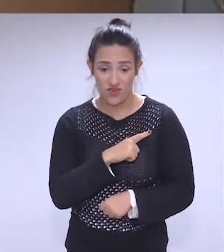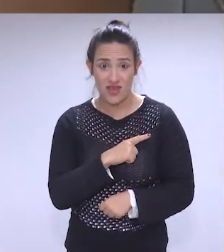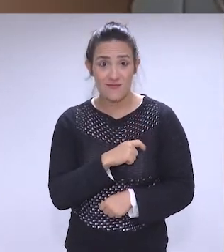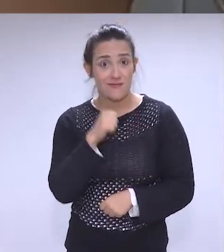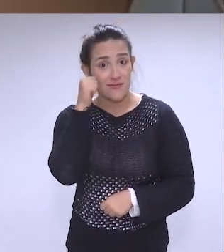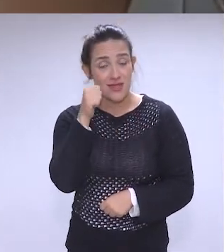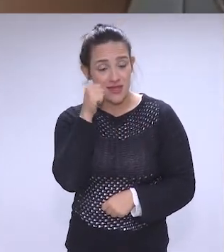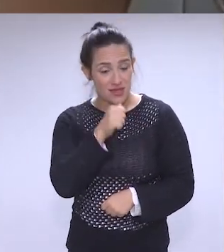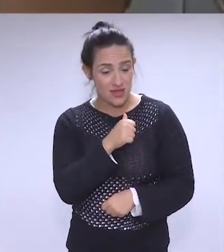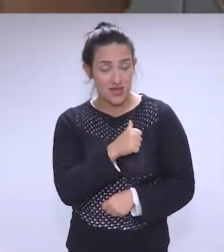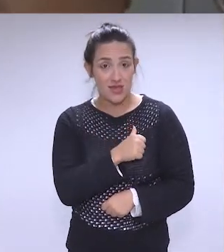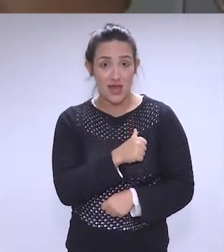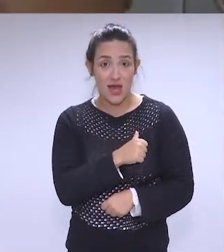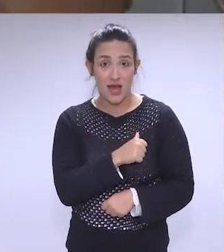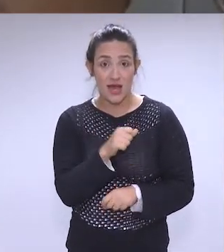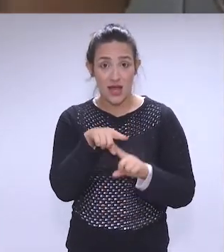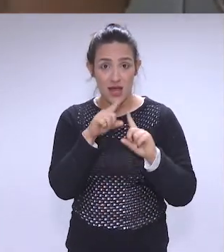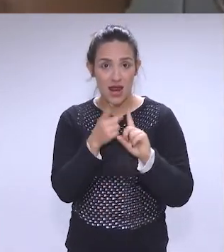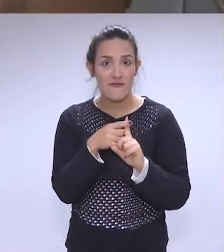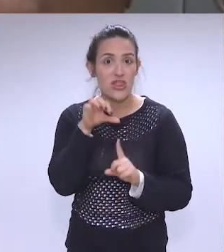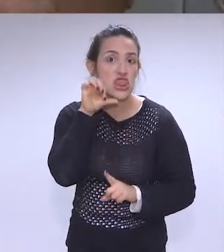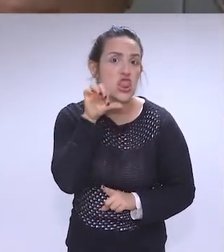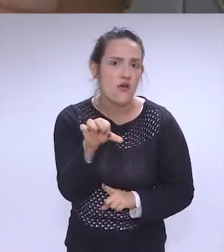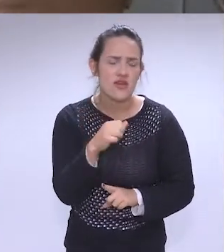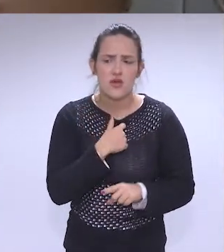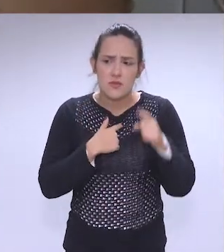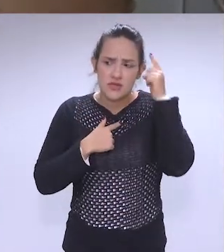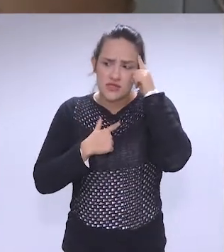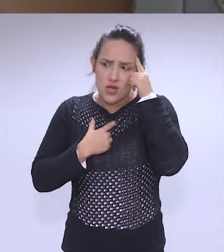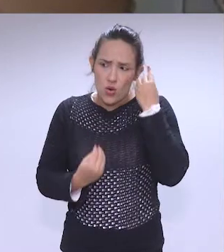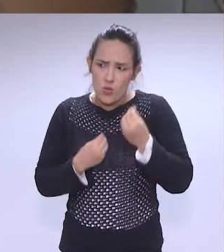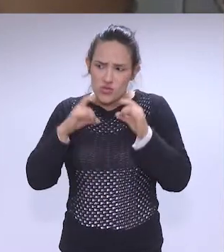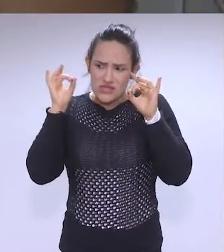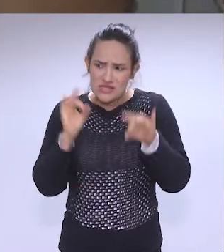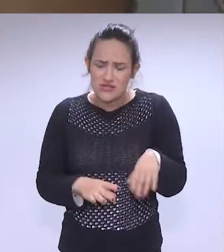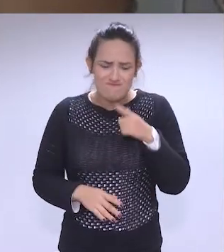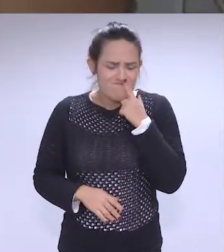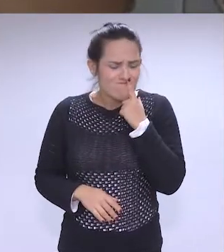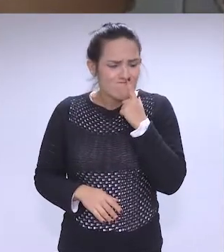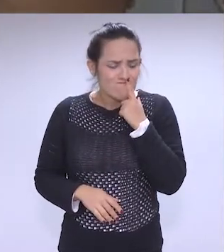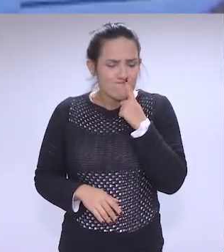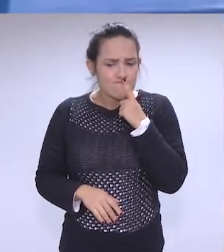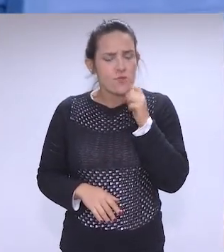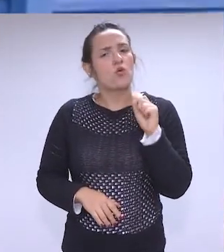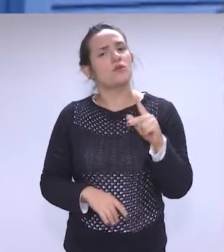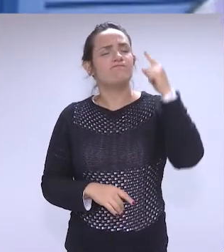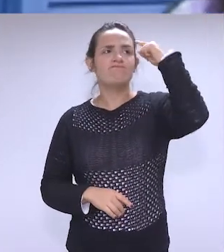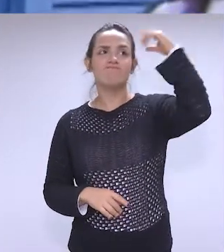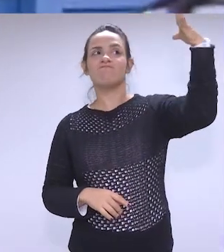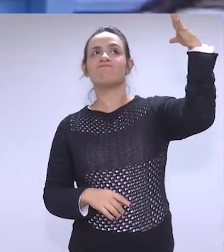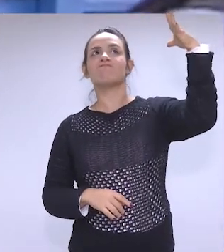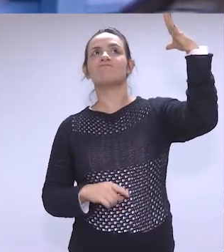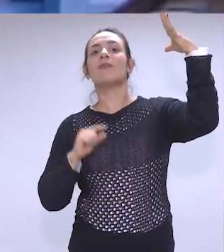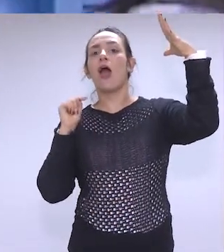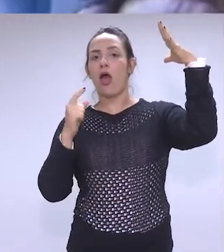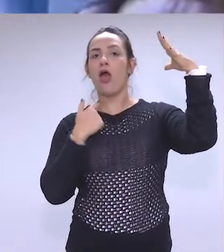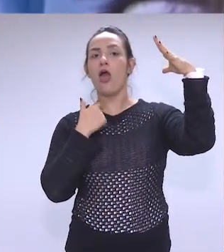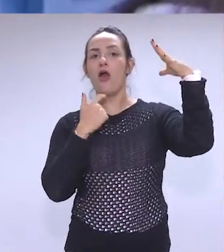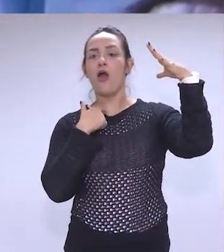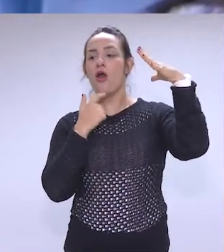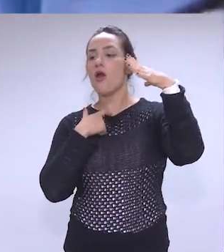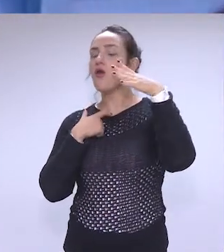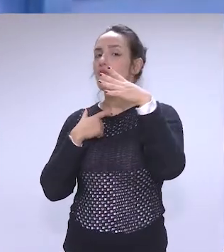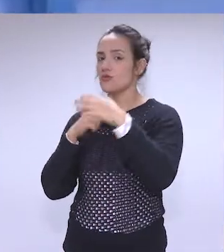com isso, porque seriam 9 alunas que estariam fora da escola naquele ano letivo. E aí eu tive a ideia